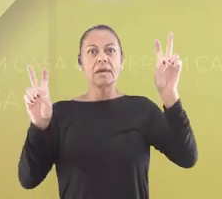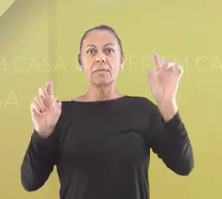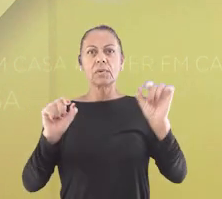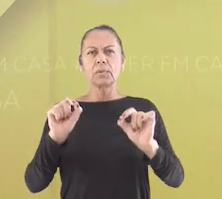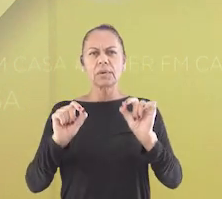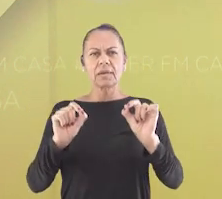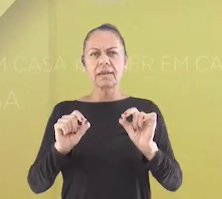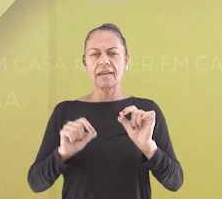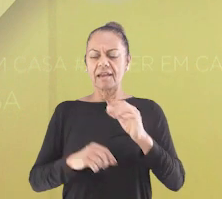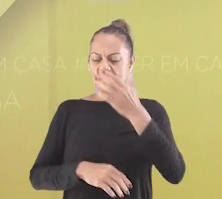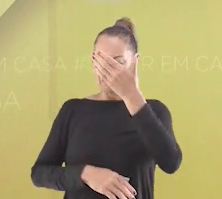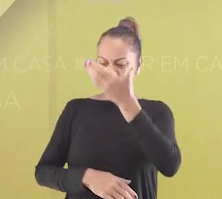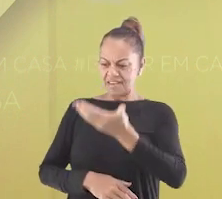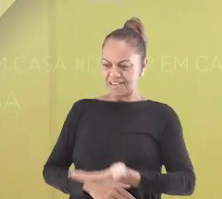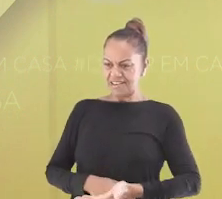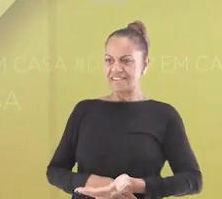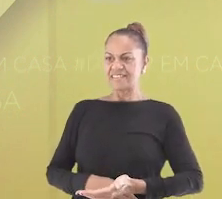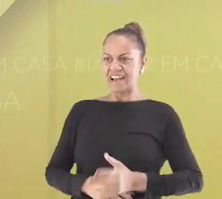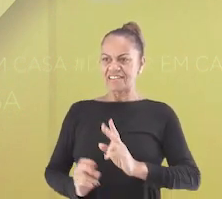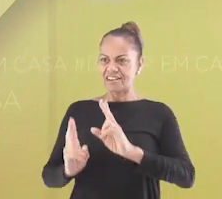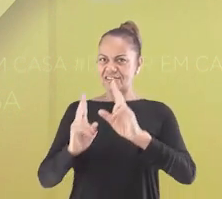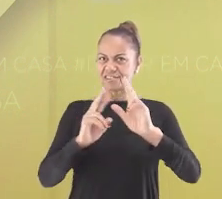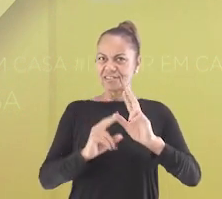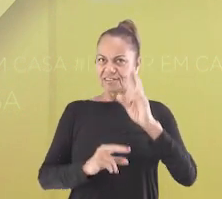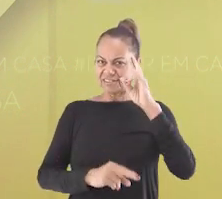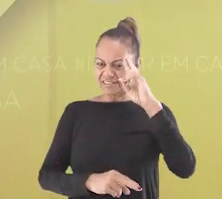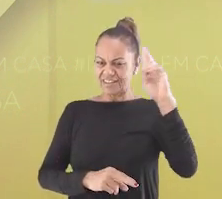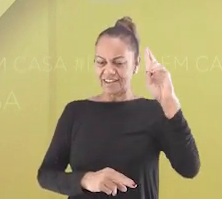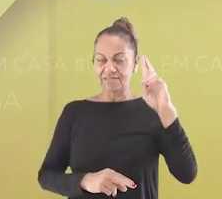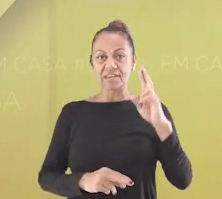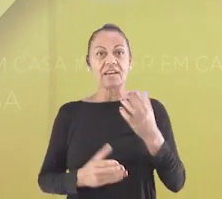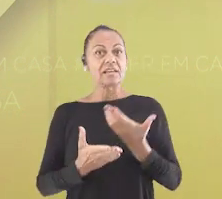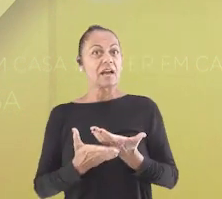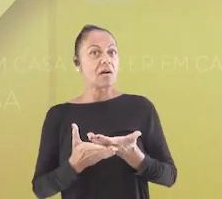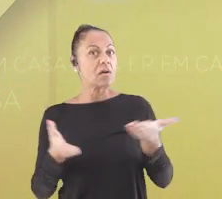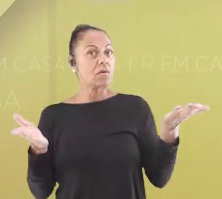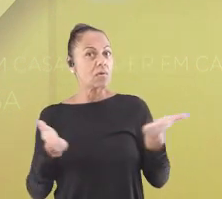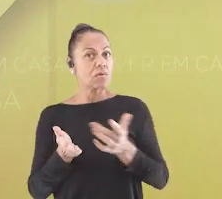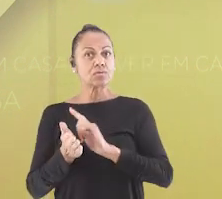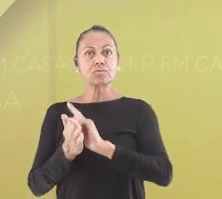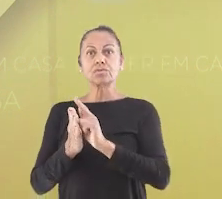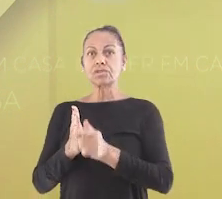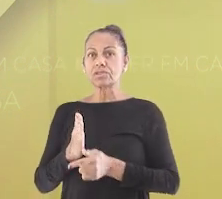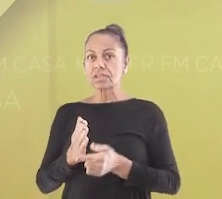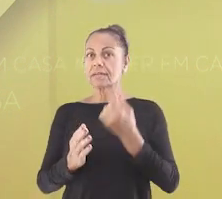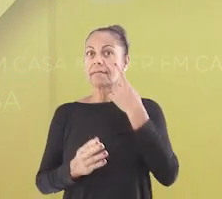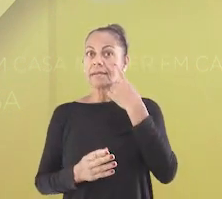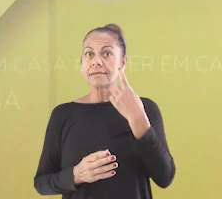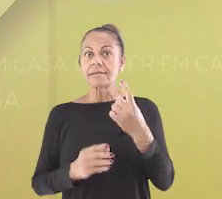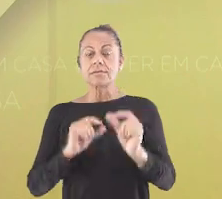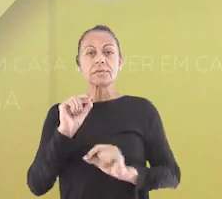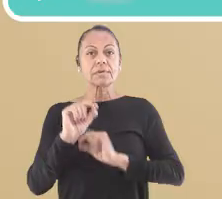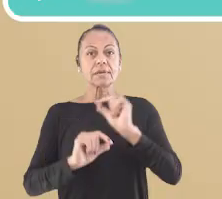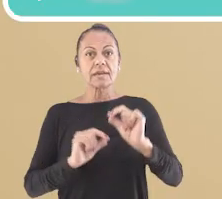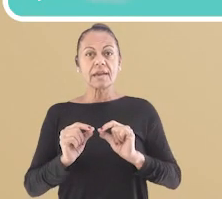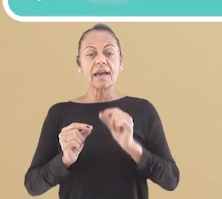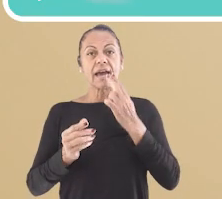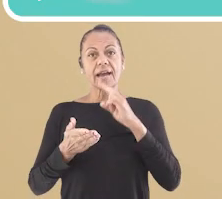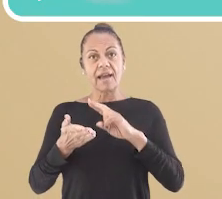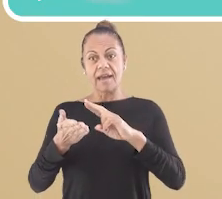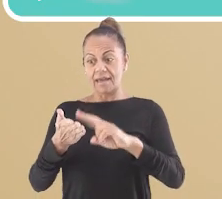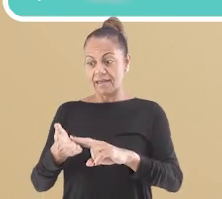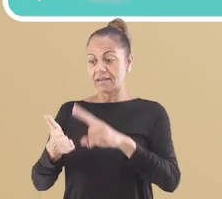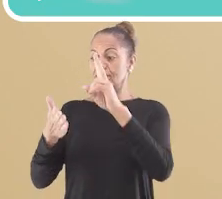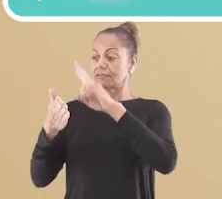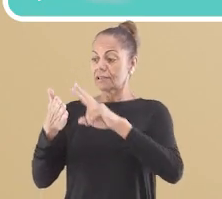Prezado Editor-Chefe. Nesta aula, iremos aprender sobre um gênero muito interessante, que é a carta do leitor.